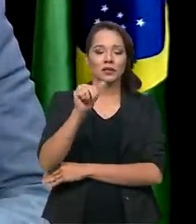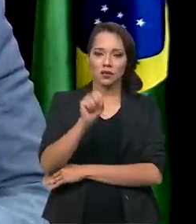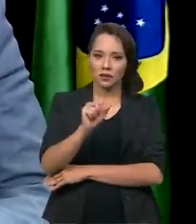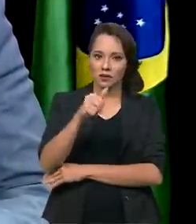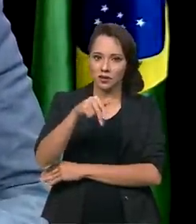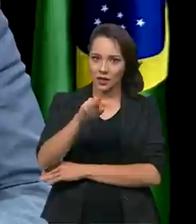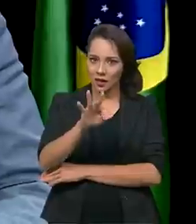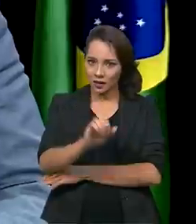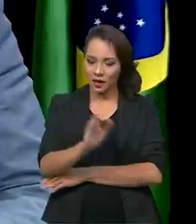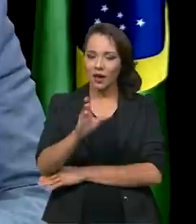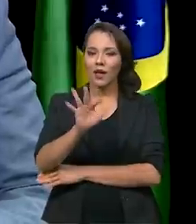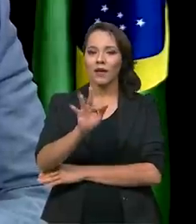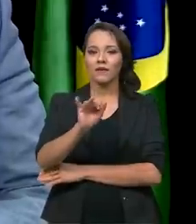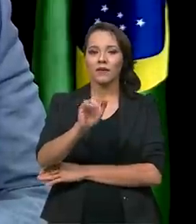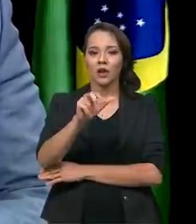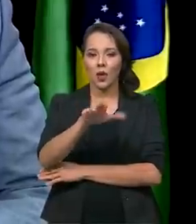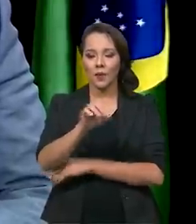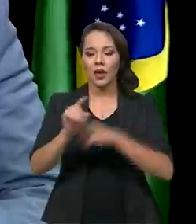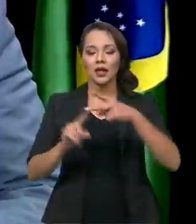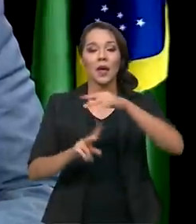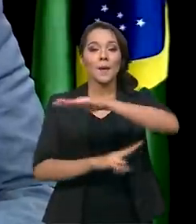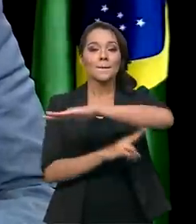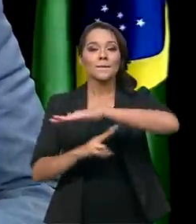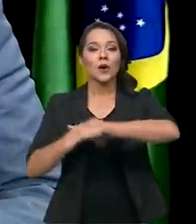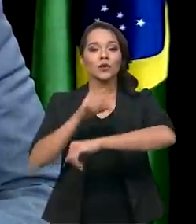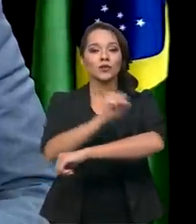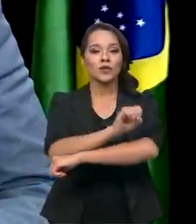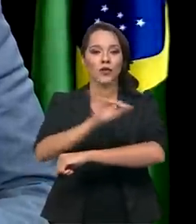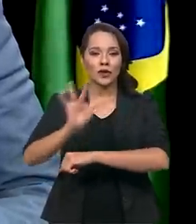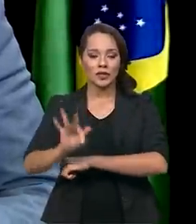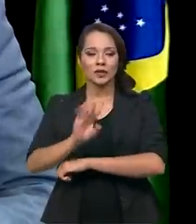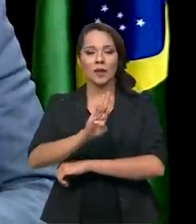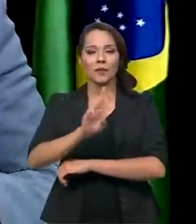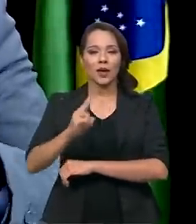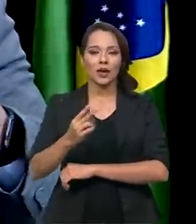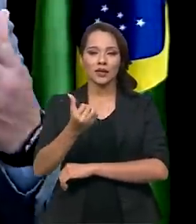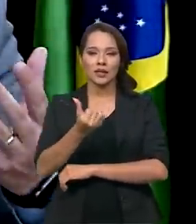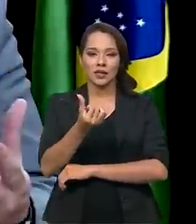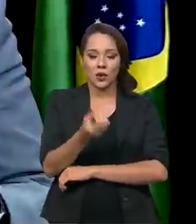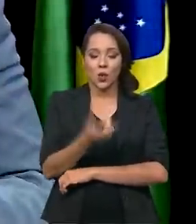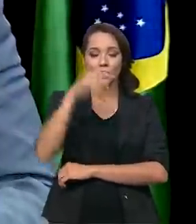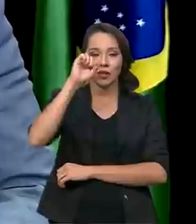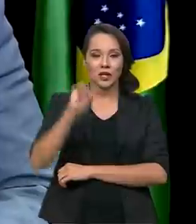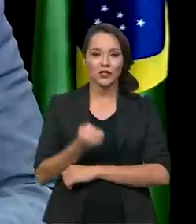Piauí e Maranhão, da ponte sobre o Rio São Francisco, na BR-101 Sergipe, e